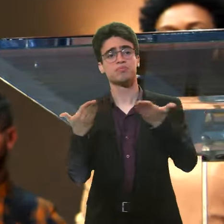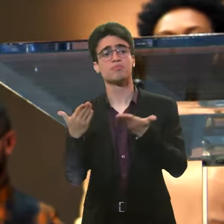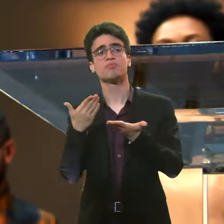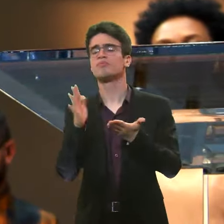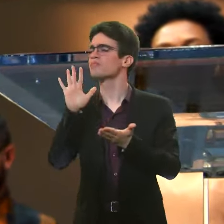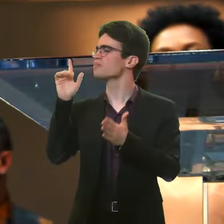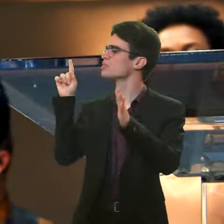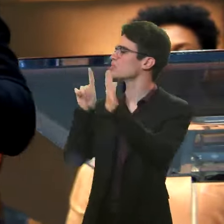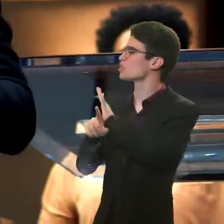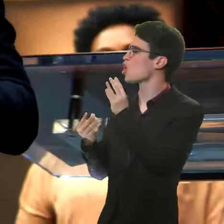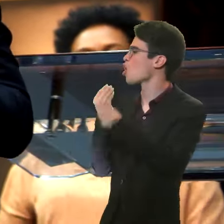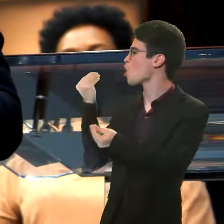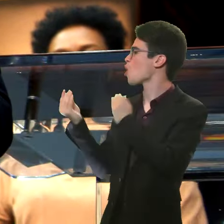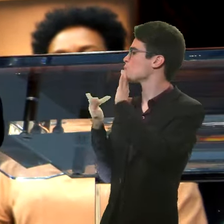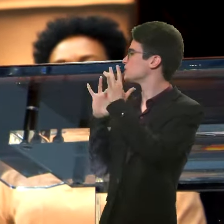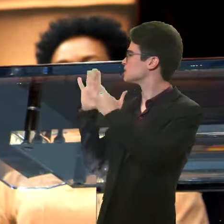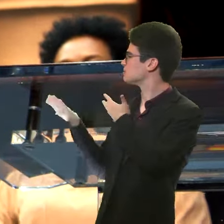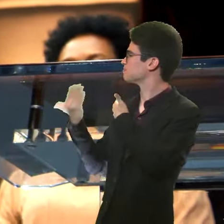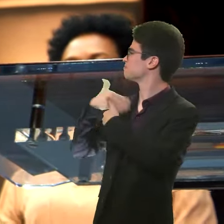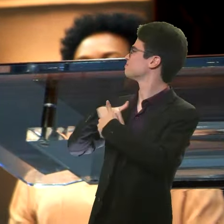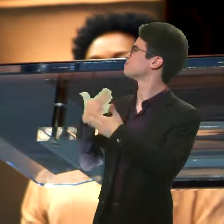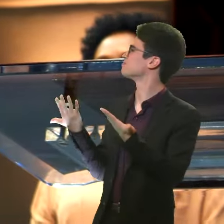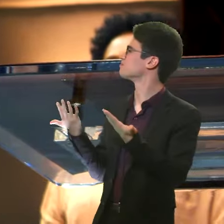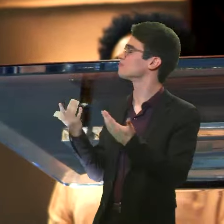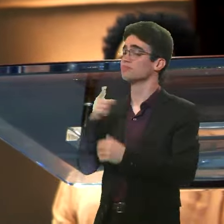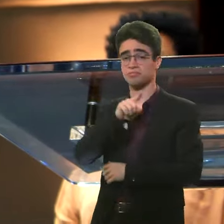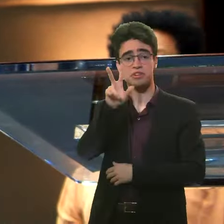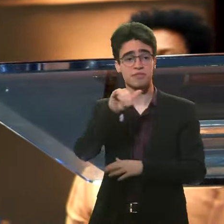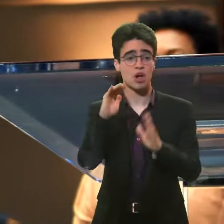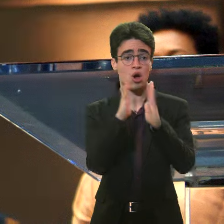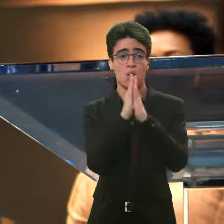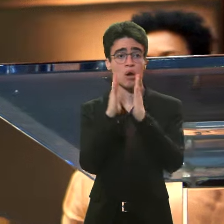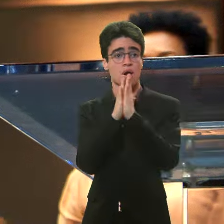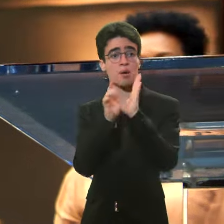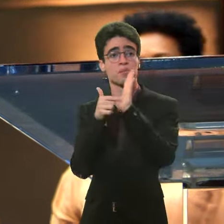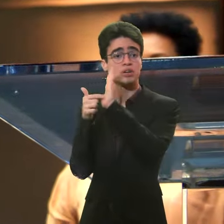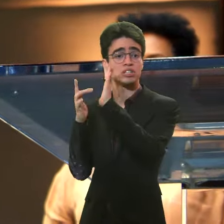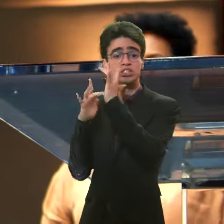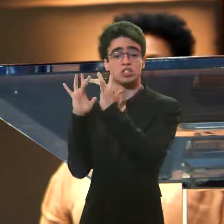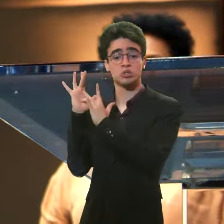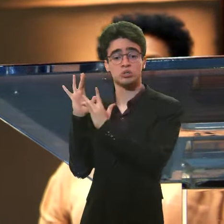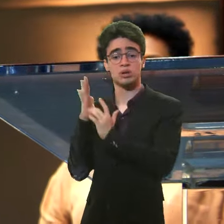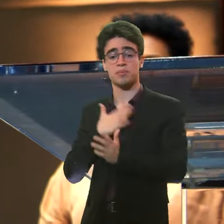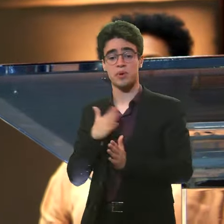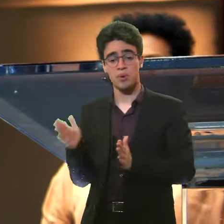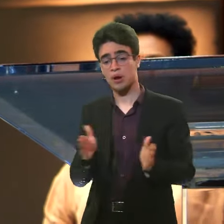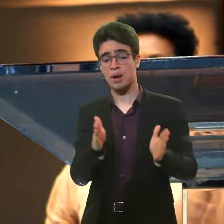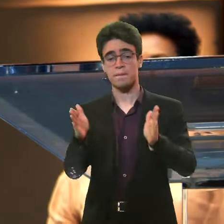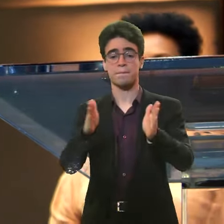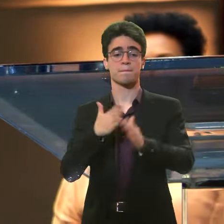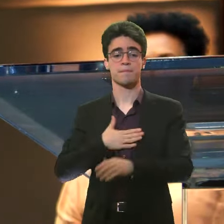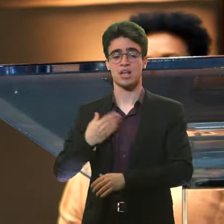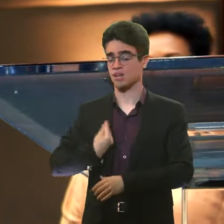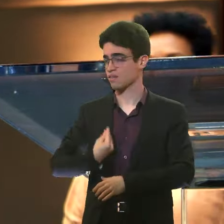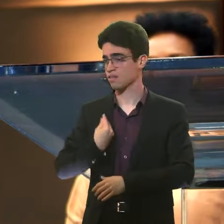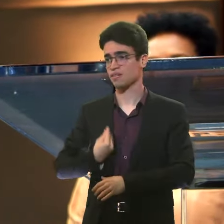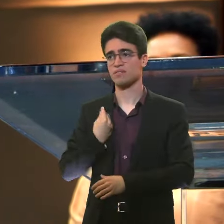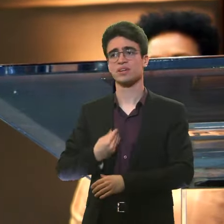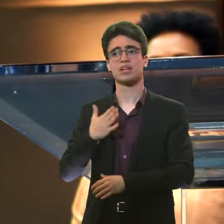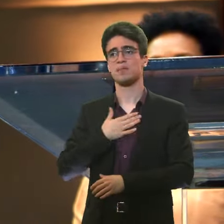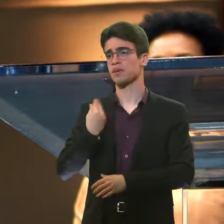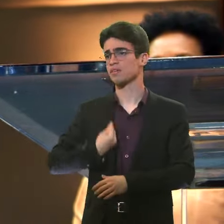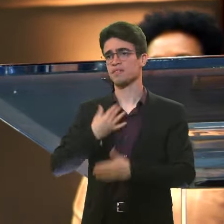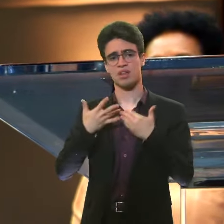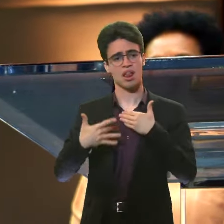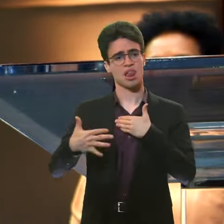Como que eu chamo Jesus para fazer parte da minha vida? Muito simples, você vai orar e falar: Jesus, eu entrego o meu caminho, a minha vida, os meus dias, o